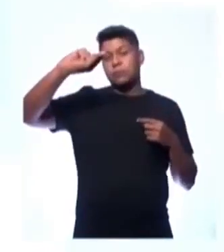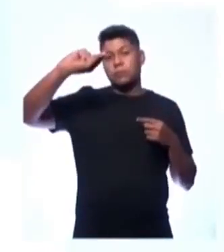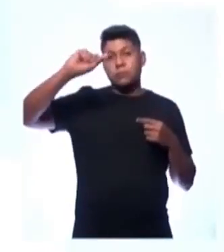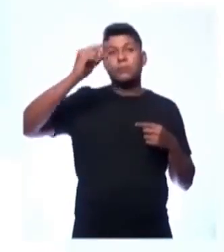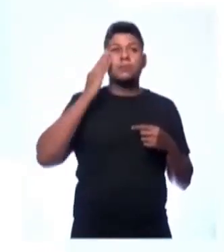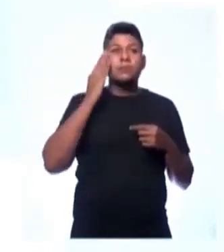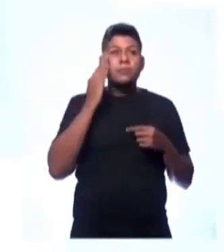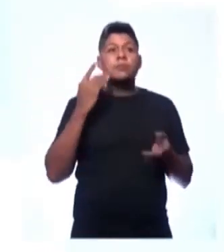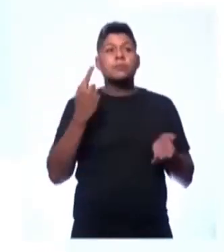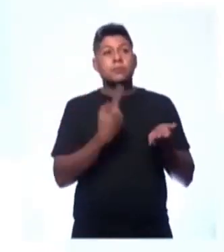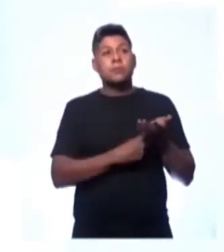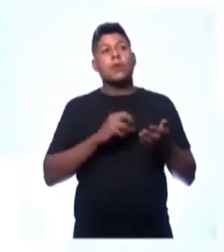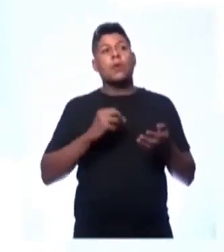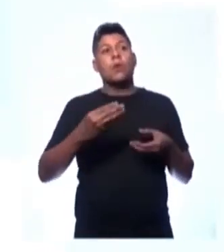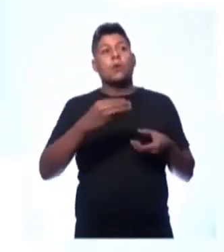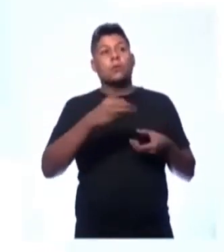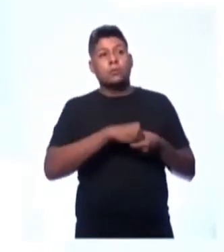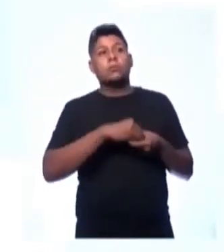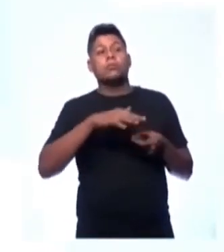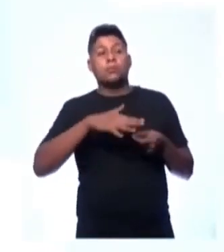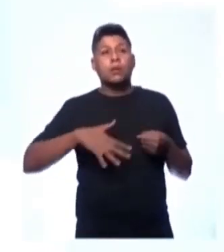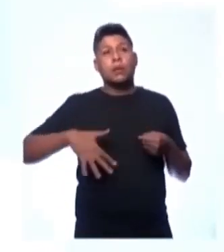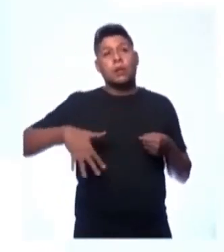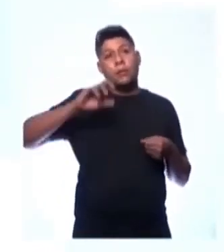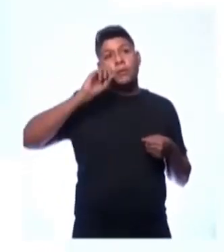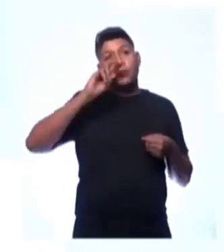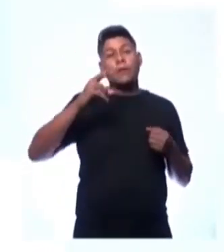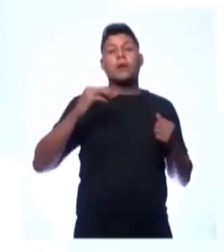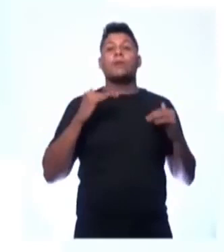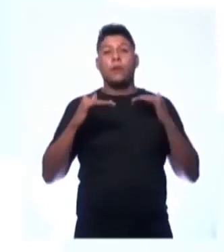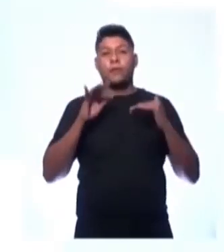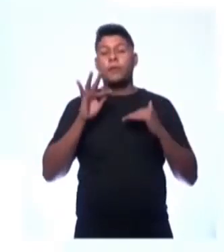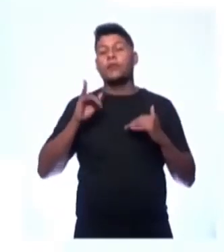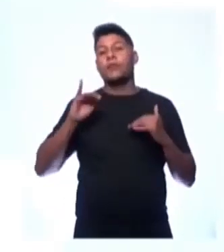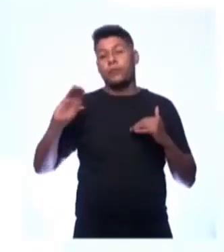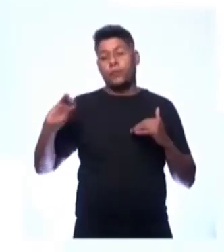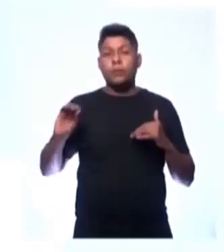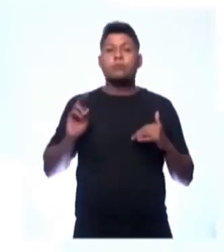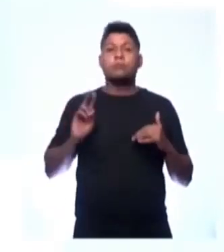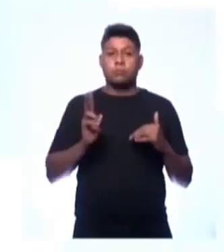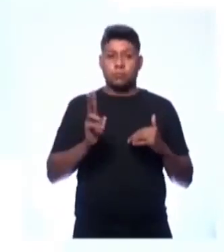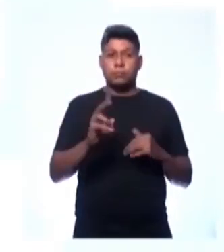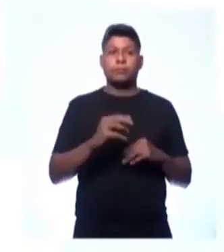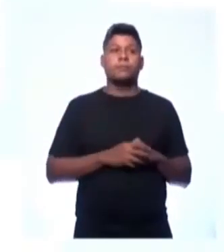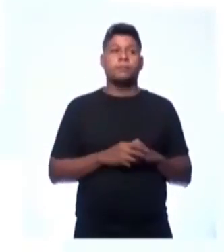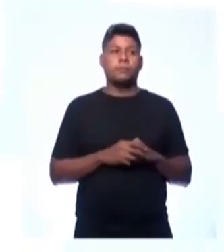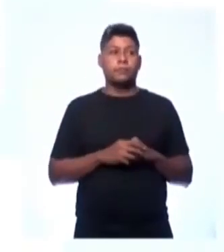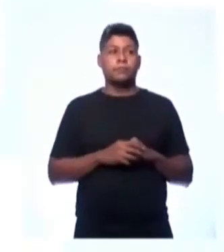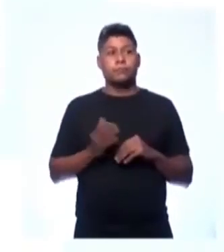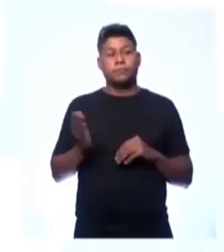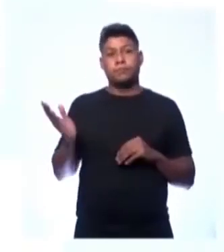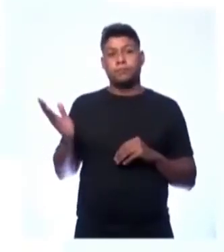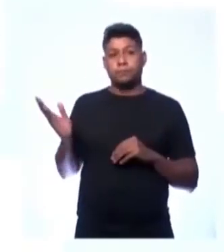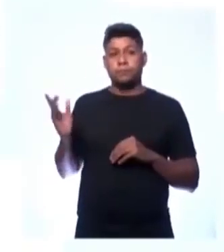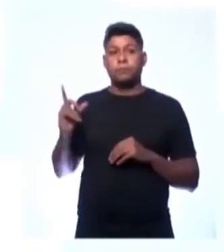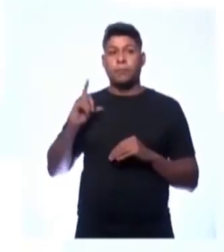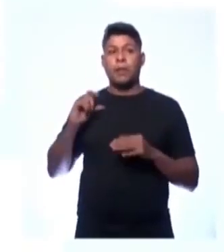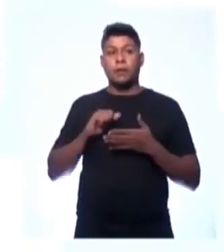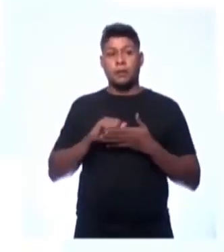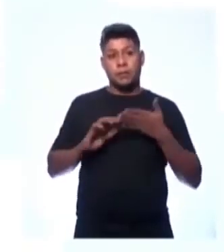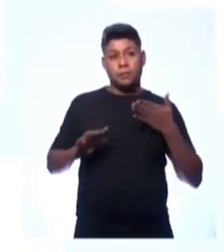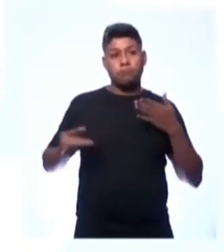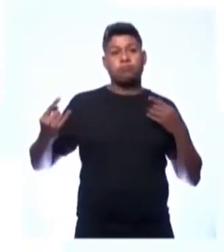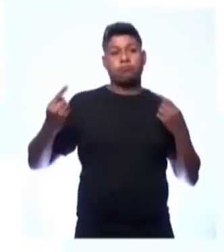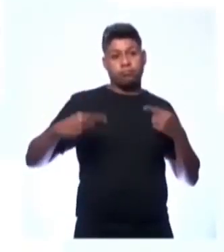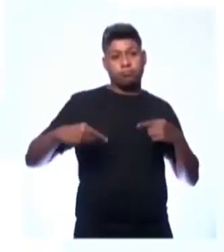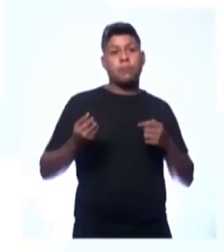aquilo que a gente combinou, ou entrando no plano, você vê como o movimento do fio segue isso, né? Bacana. E aqui a gente tem uma atividade que vai desafiar